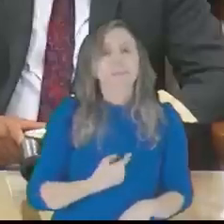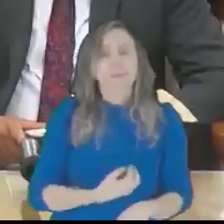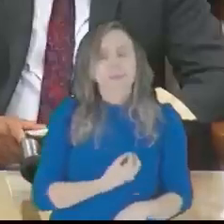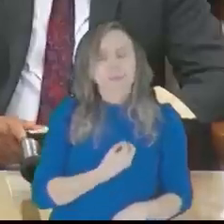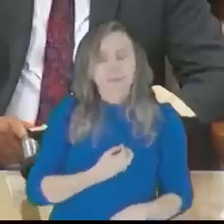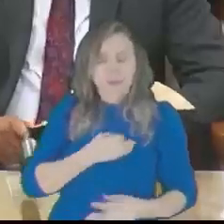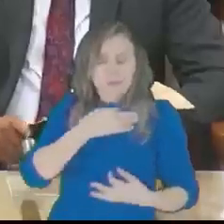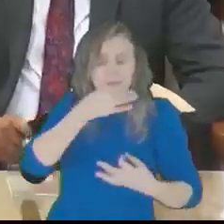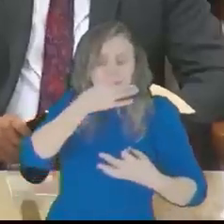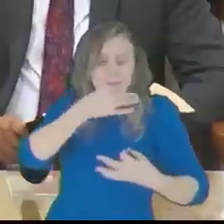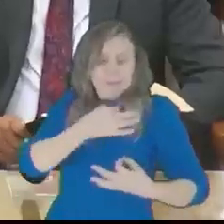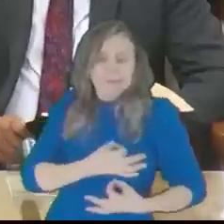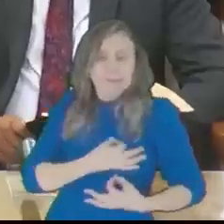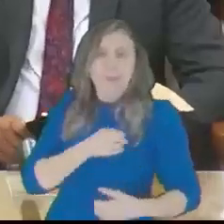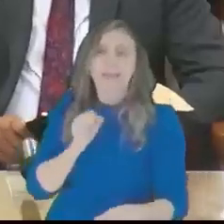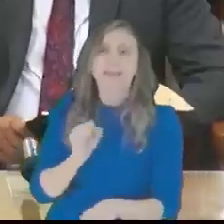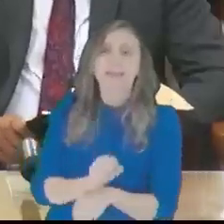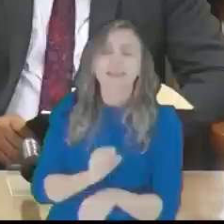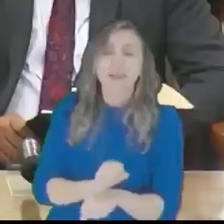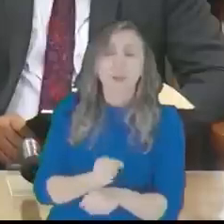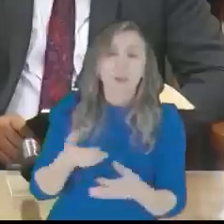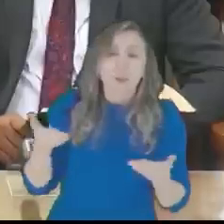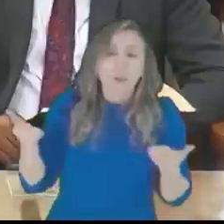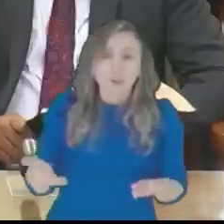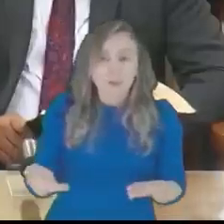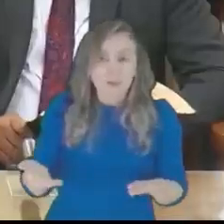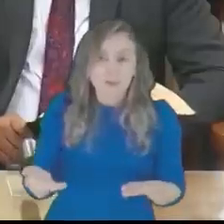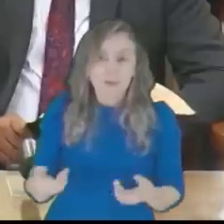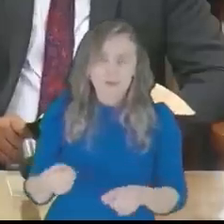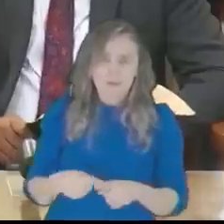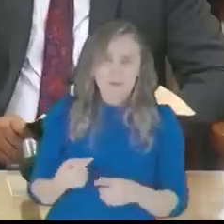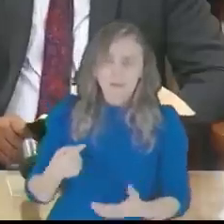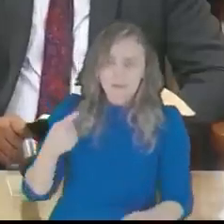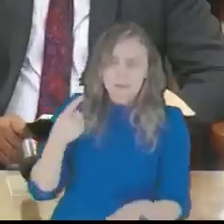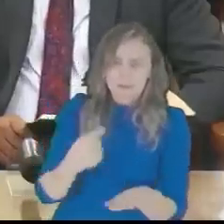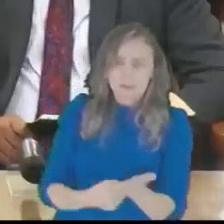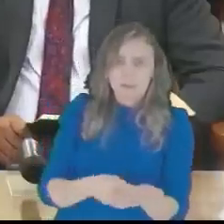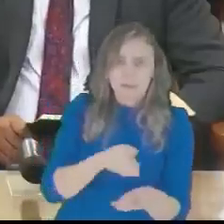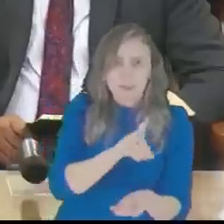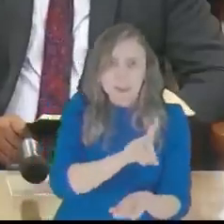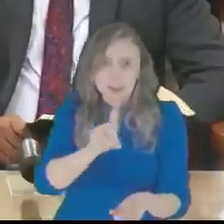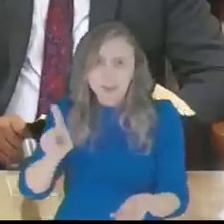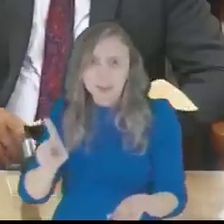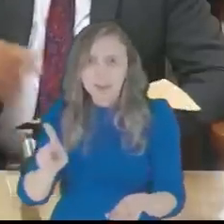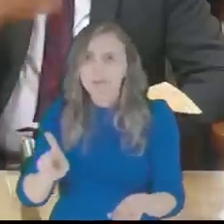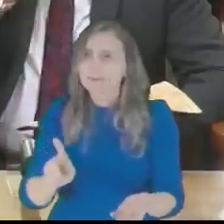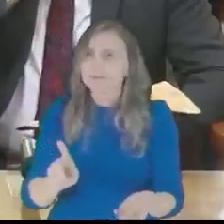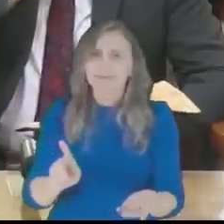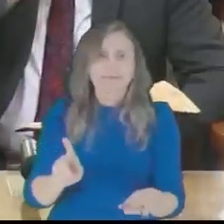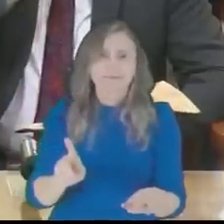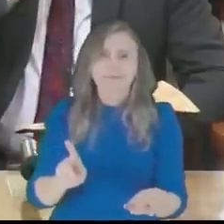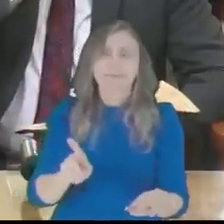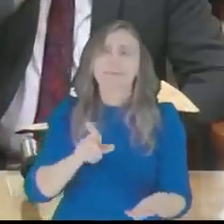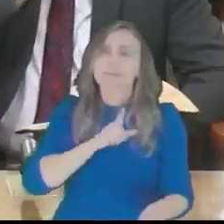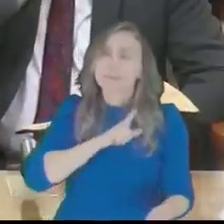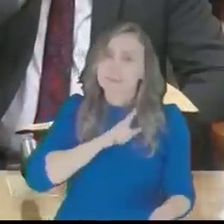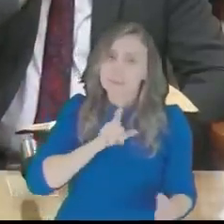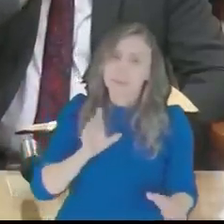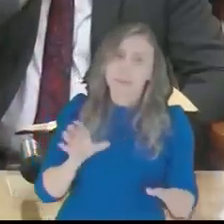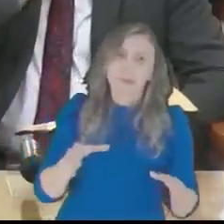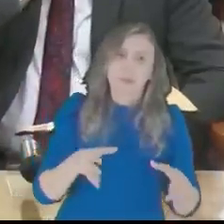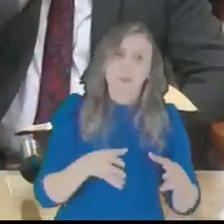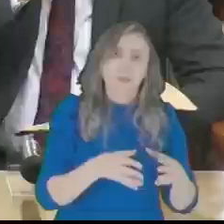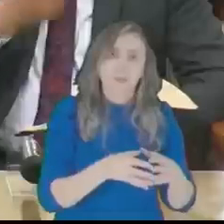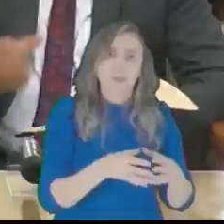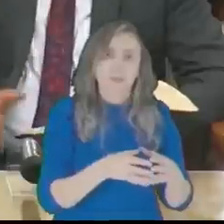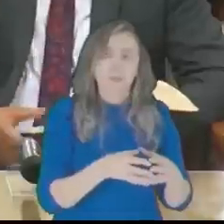Senhor viesse hoje. Agora, não podemos marcar data nem ficar marcando. Os irmãos sabem que existe uma seita